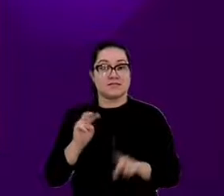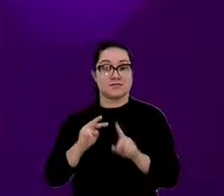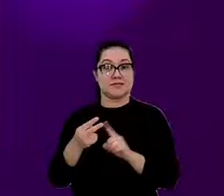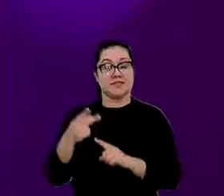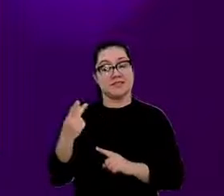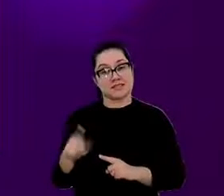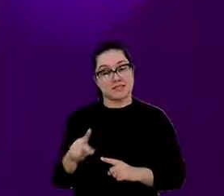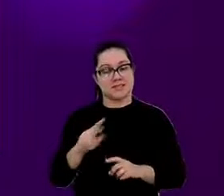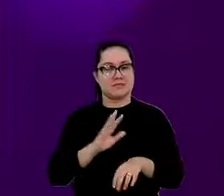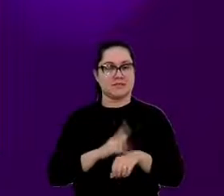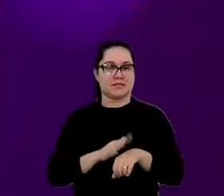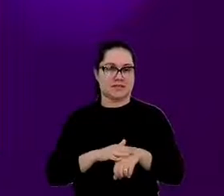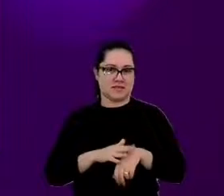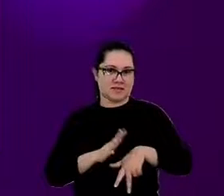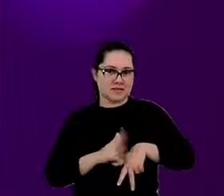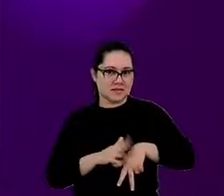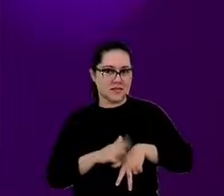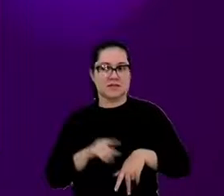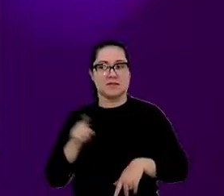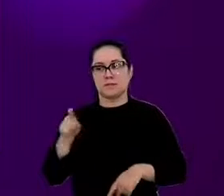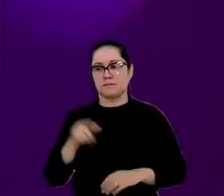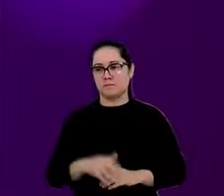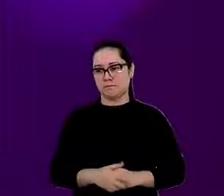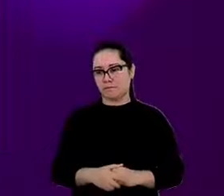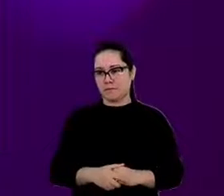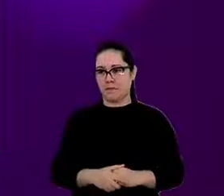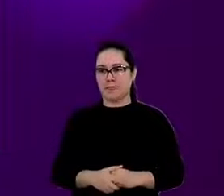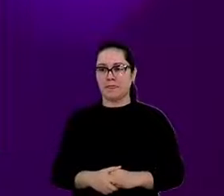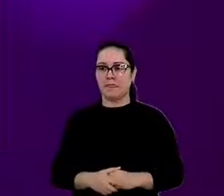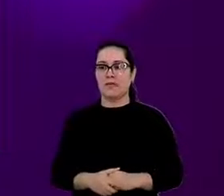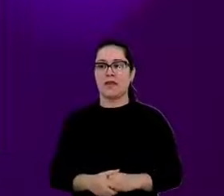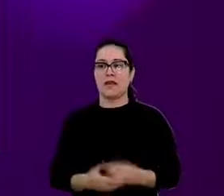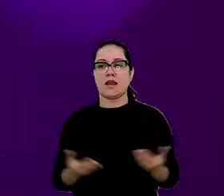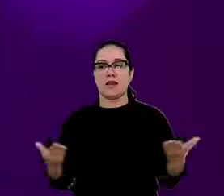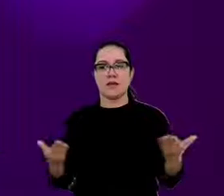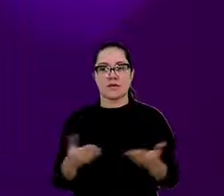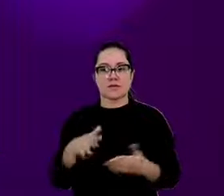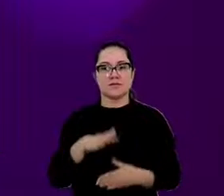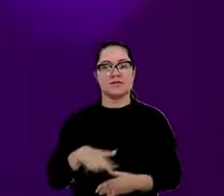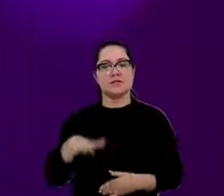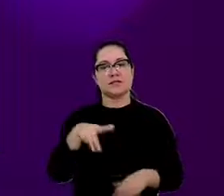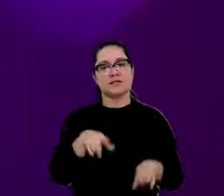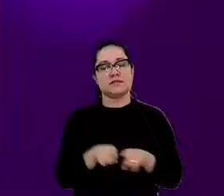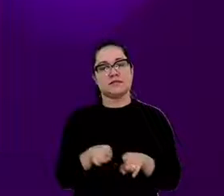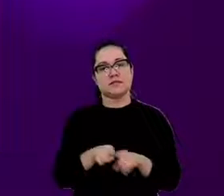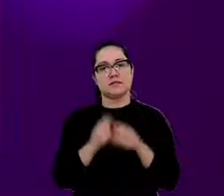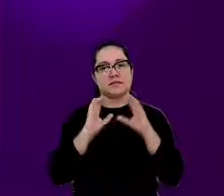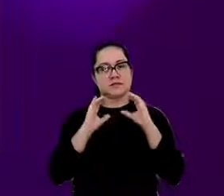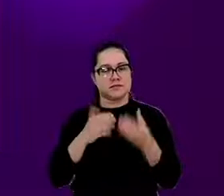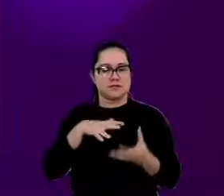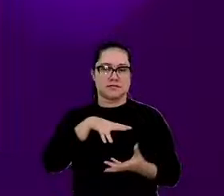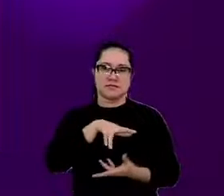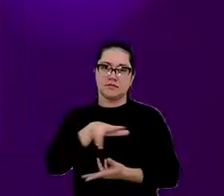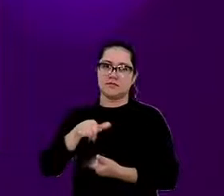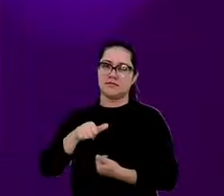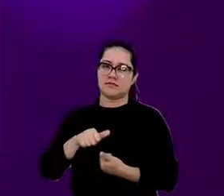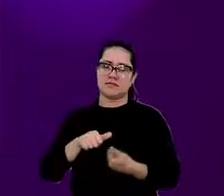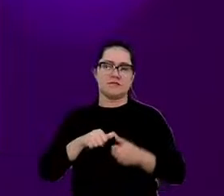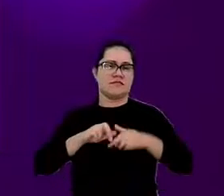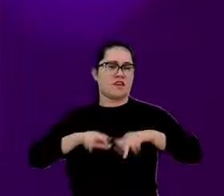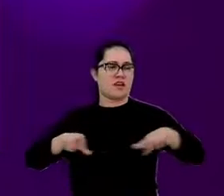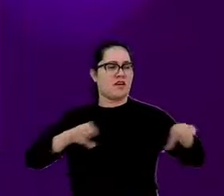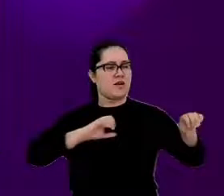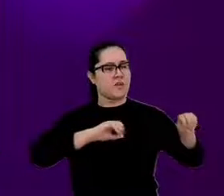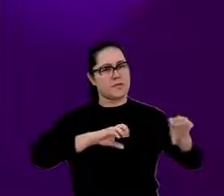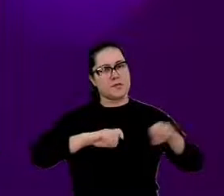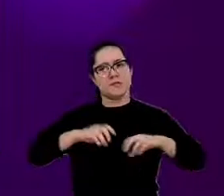grande nesse cuidado centrado no paciente. E nesse cenário, num congresso de cardiologia com milhares de aulas, se